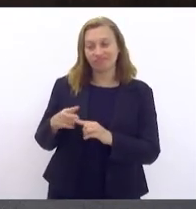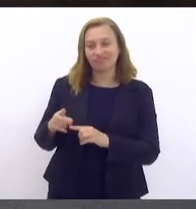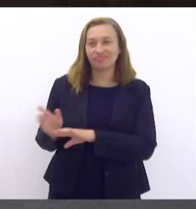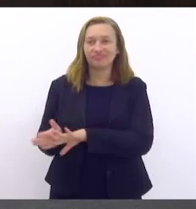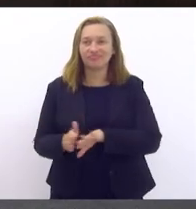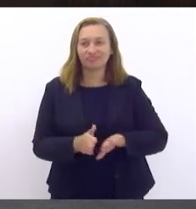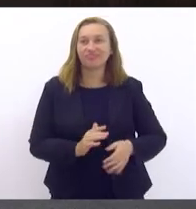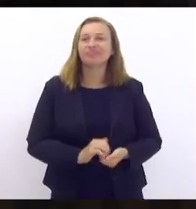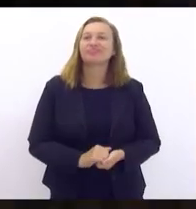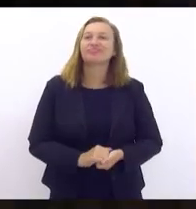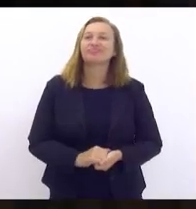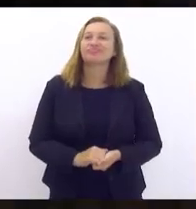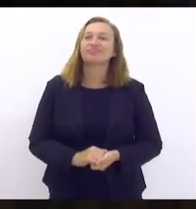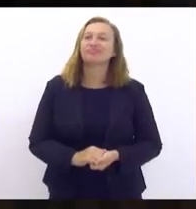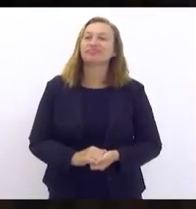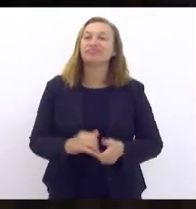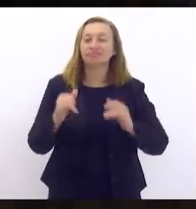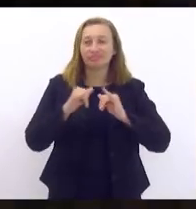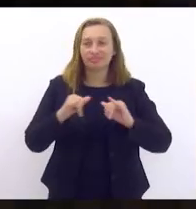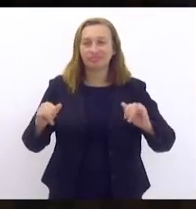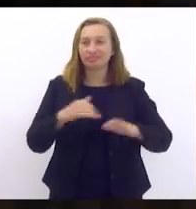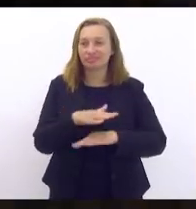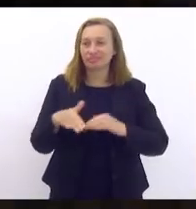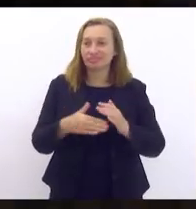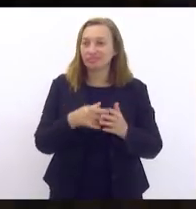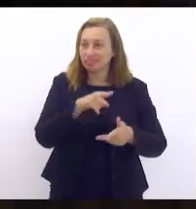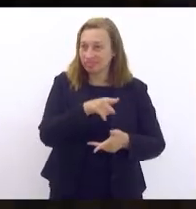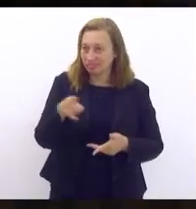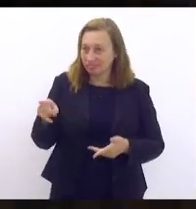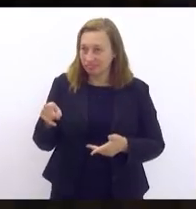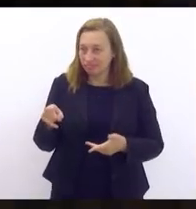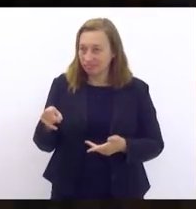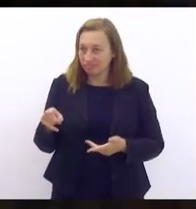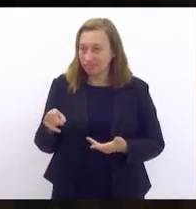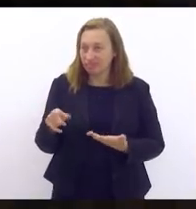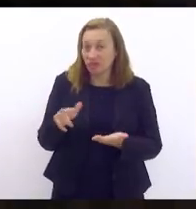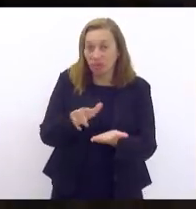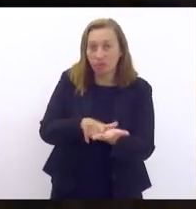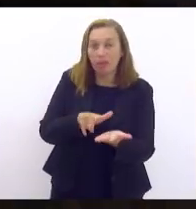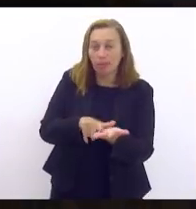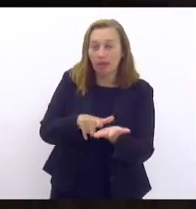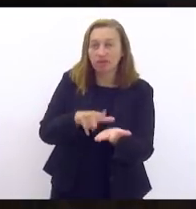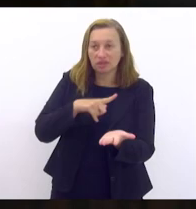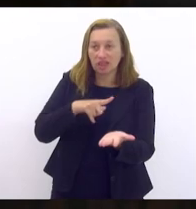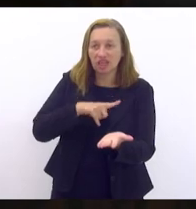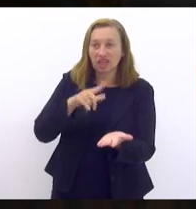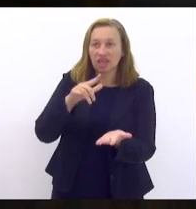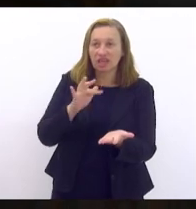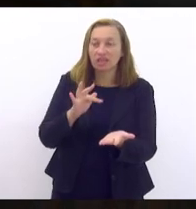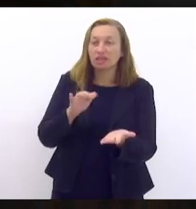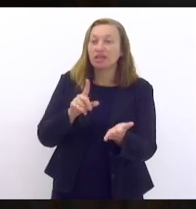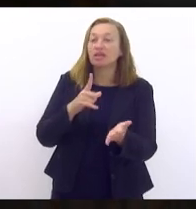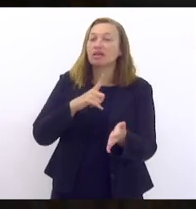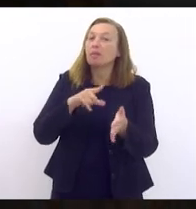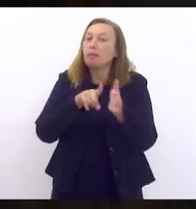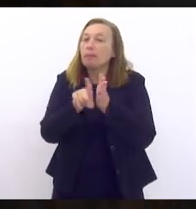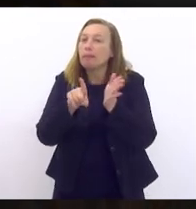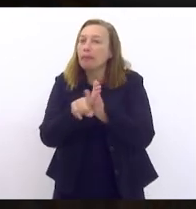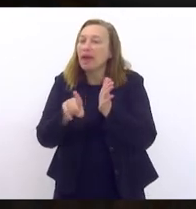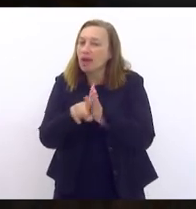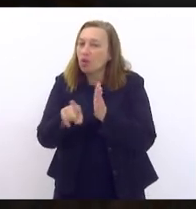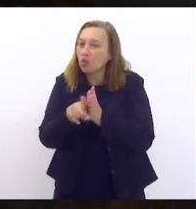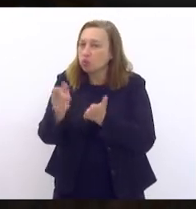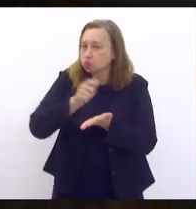é informar todos que vocês receberam uma fichinha né que são fichinhas para perguntas e